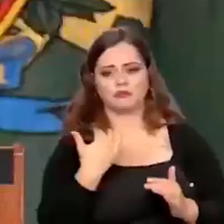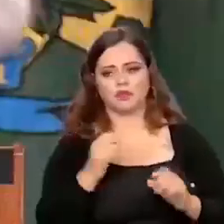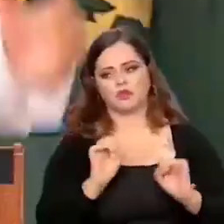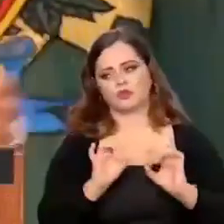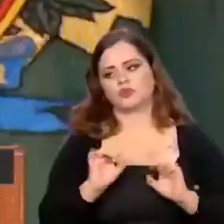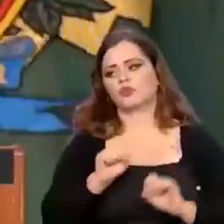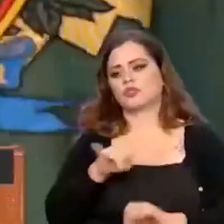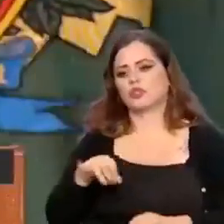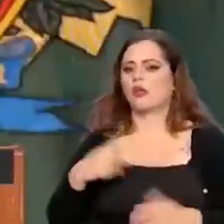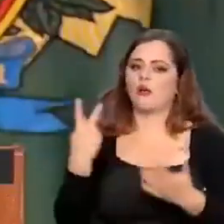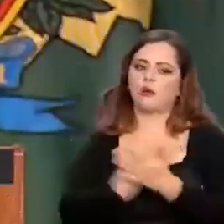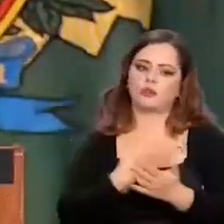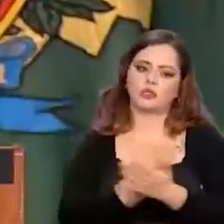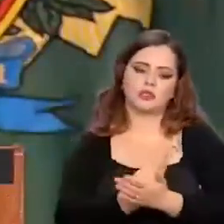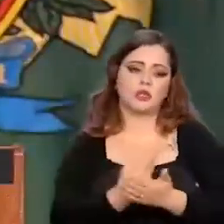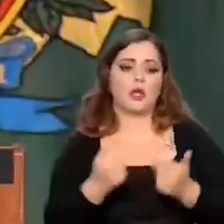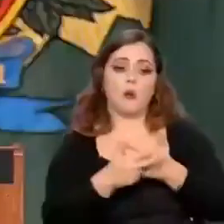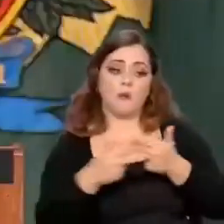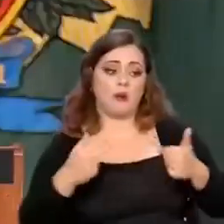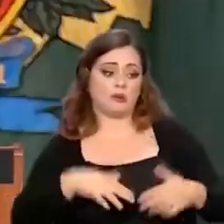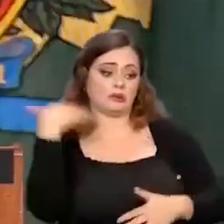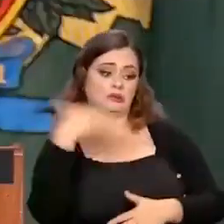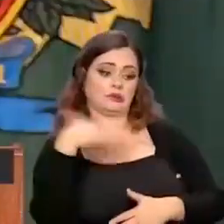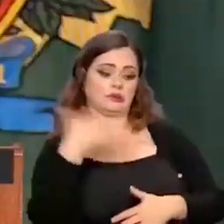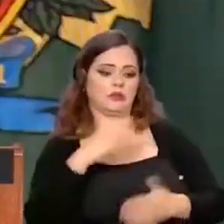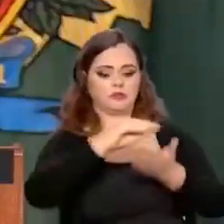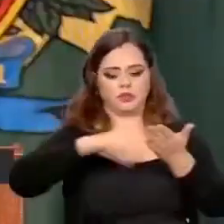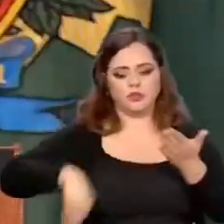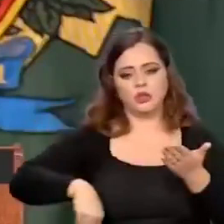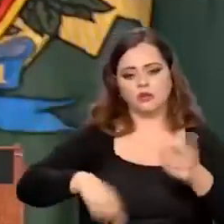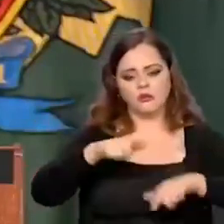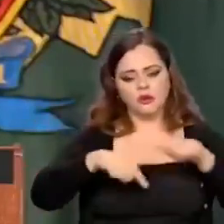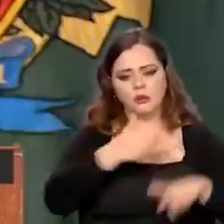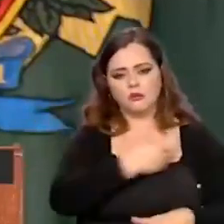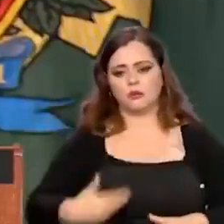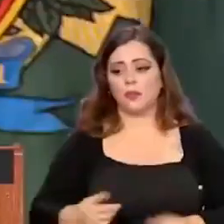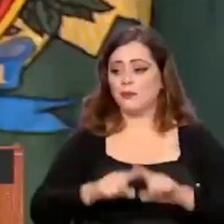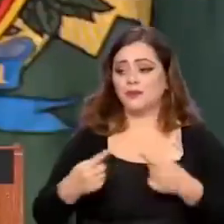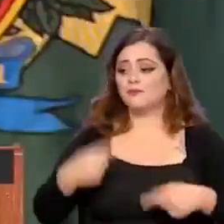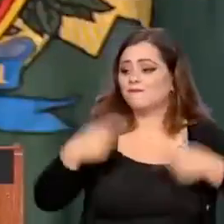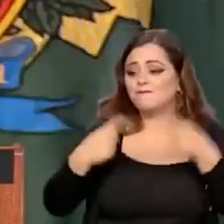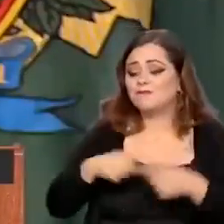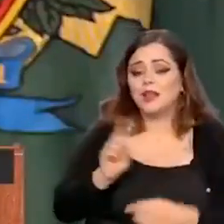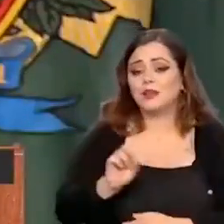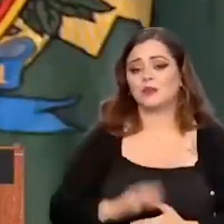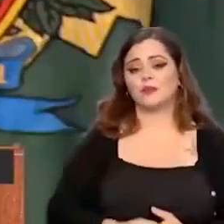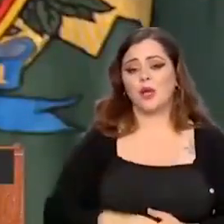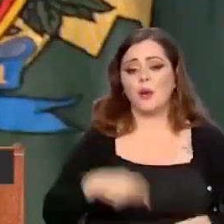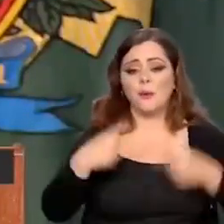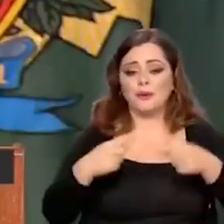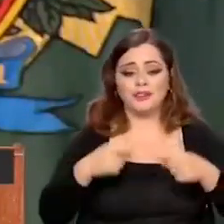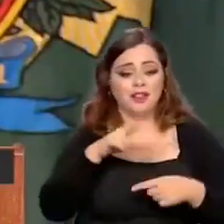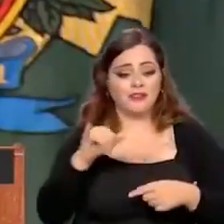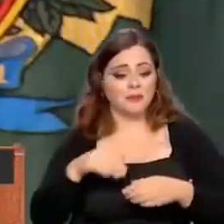alguma coisa muito grave que vai ser exonerado a meio do serviço público. Mas o político não. O político ele vai para a